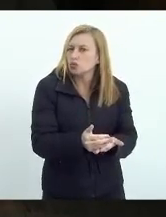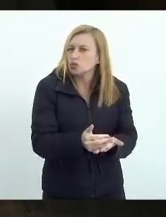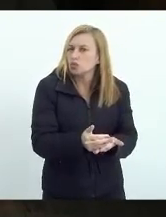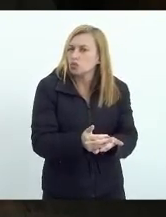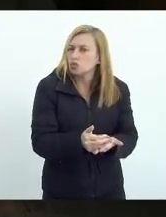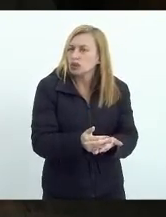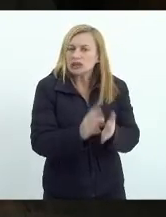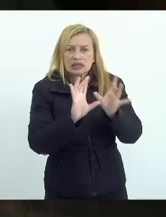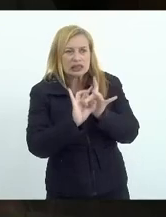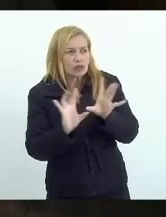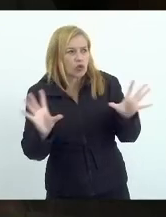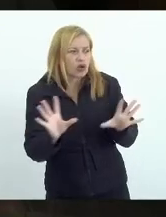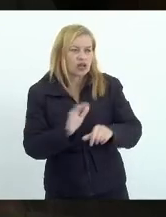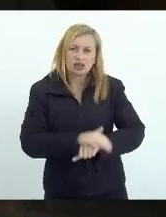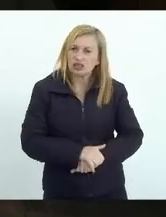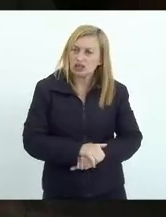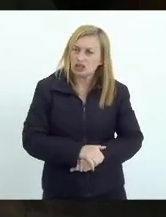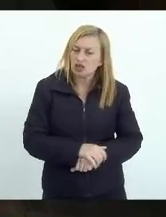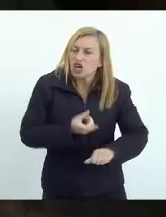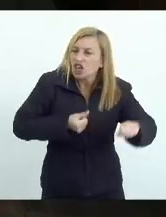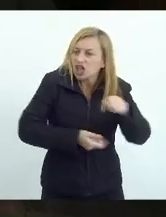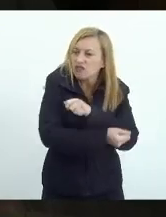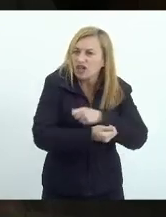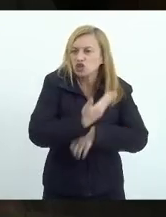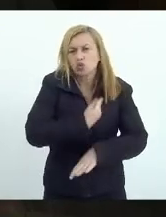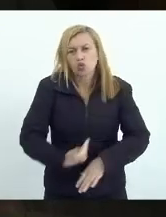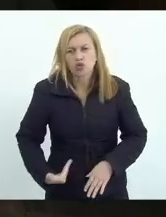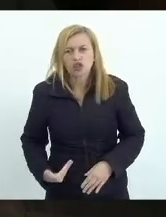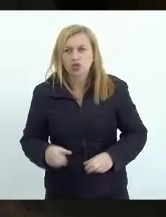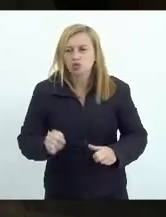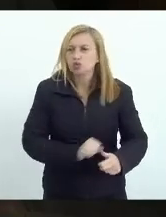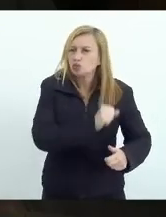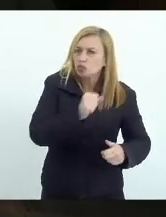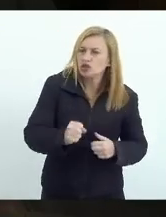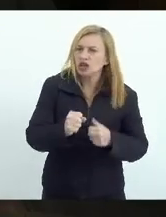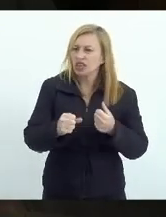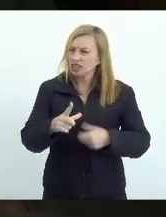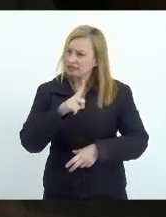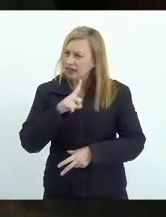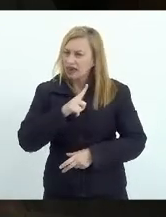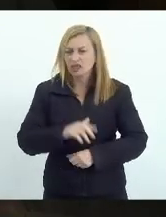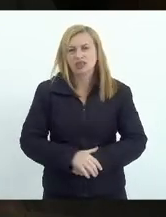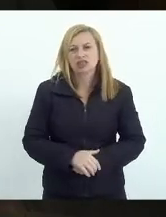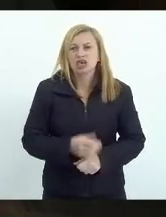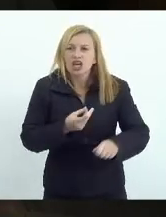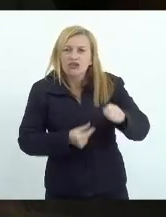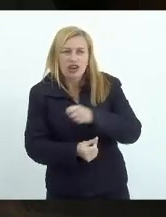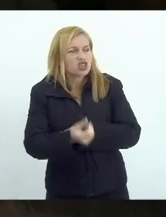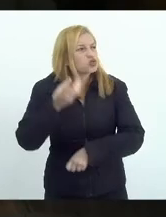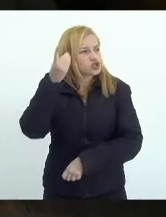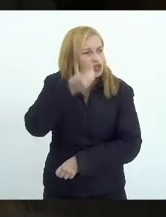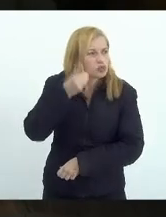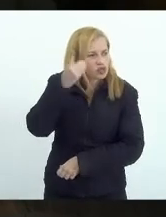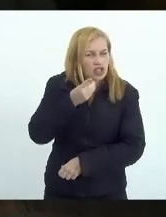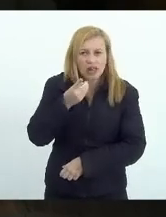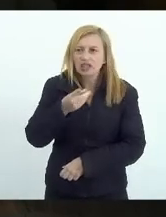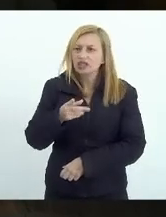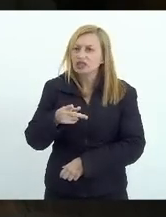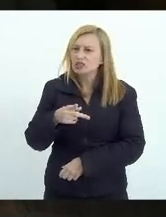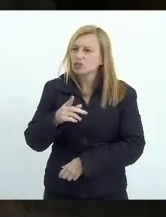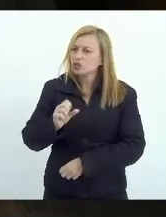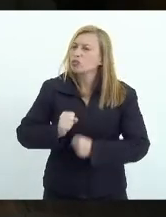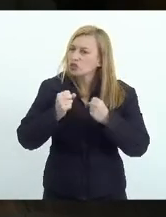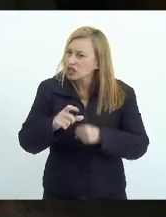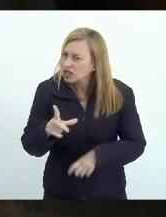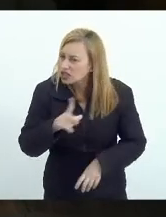que se dá democracia, que investe o governador do poder que ele tem, que investe os deputados das prerrogativas que eles têm,